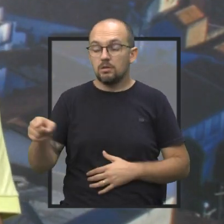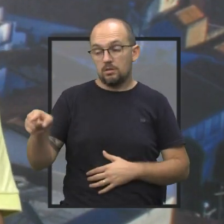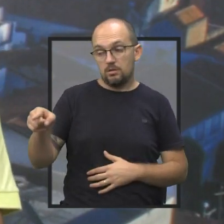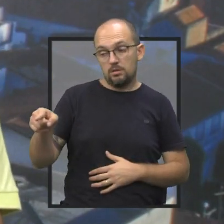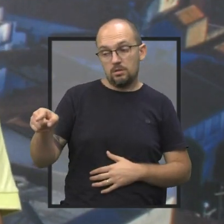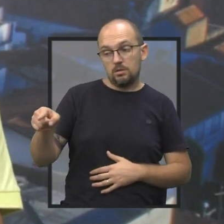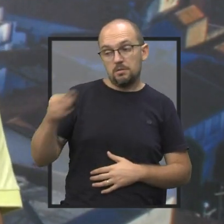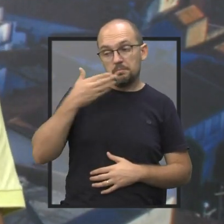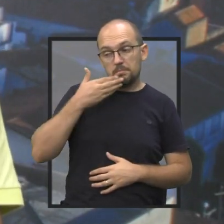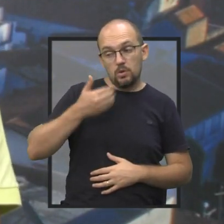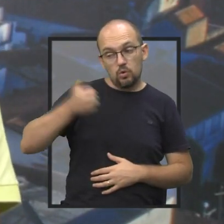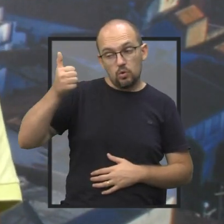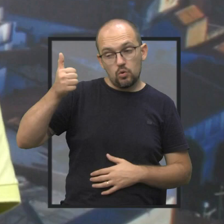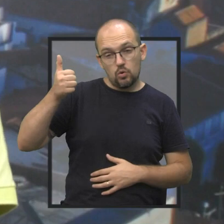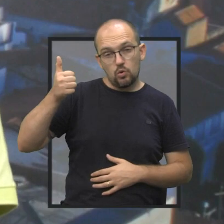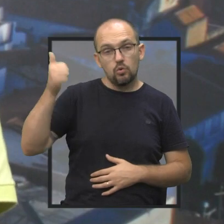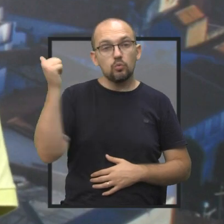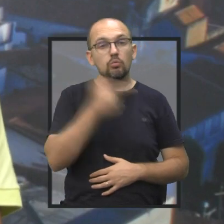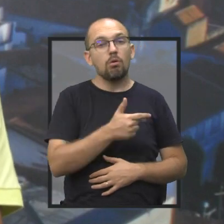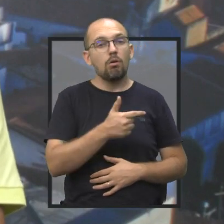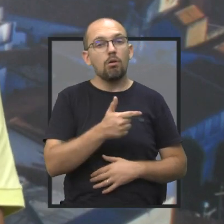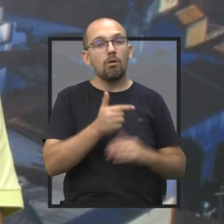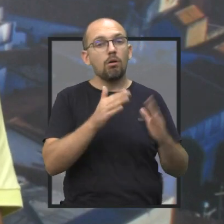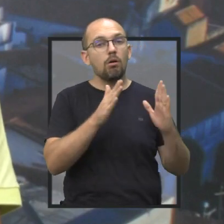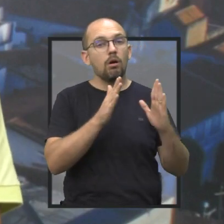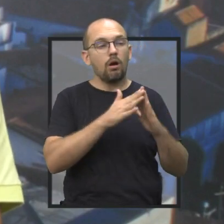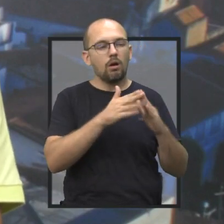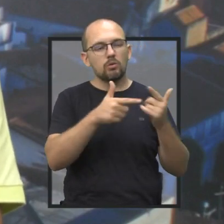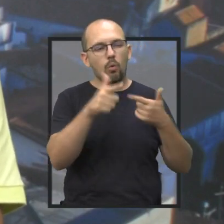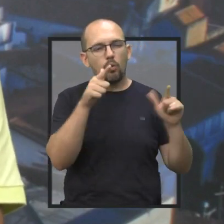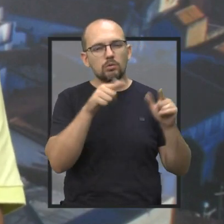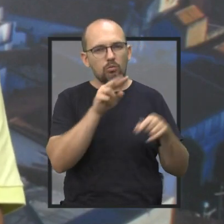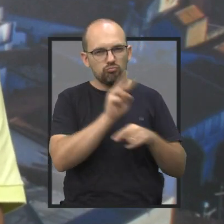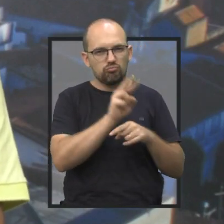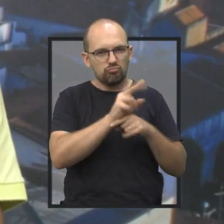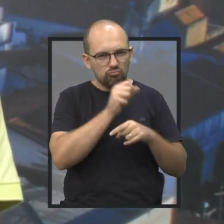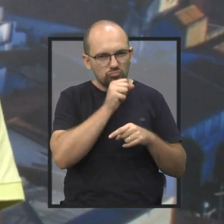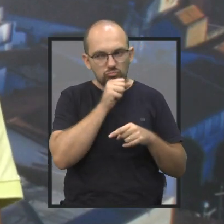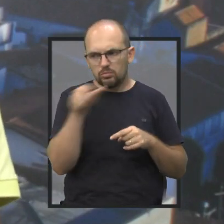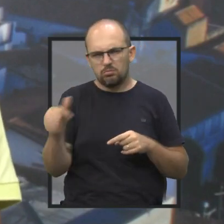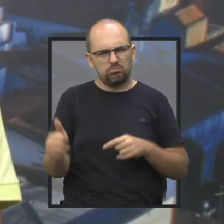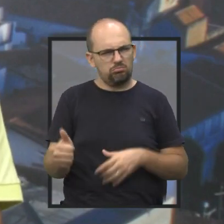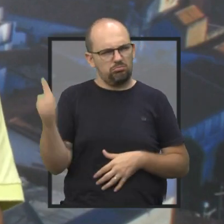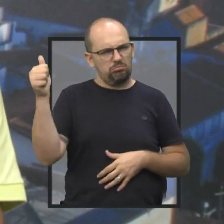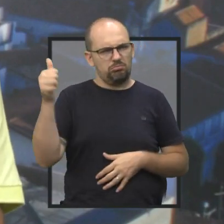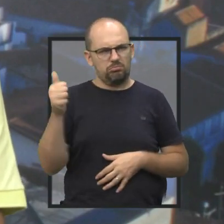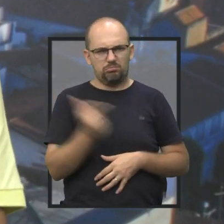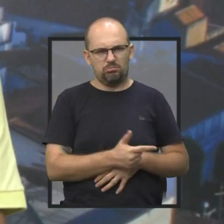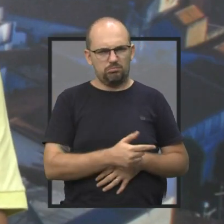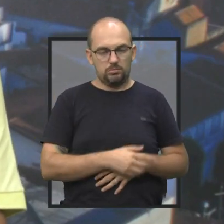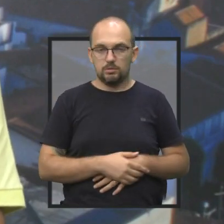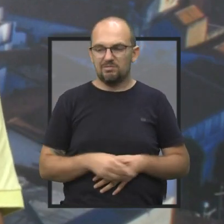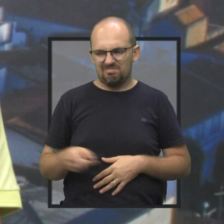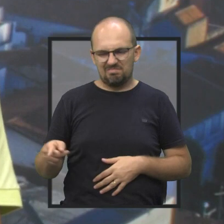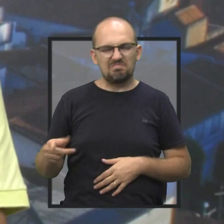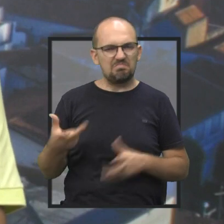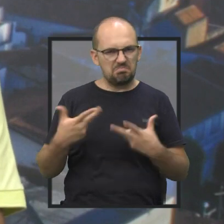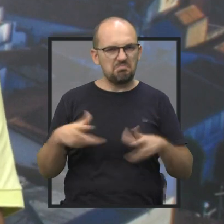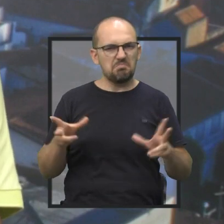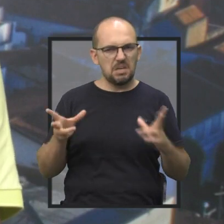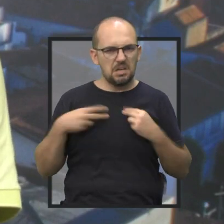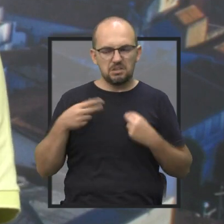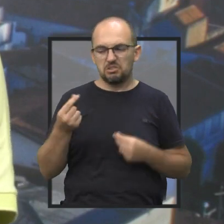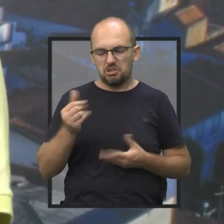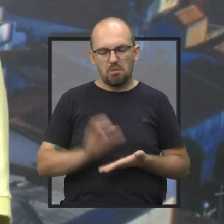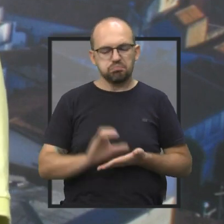Melhor até diversas casas em Jaú que cuida de idoso. Sim. Então, o lugar que merece eu mandar o